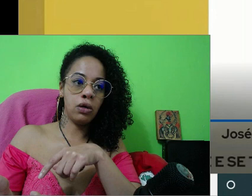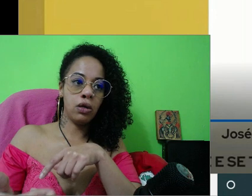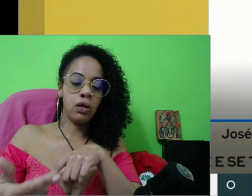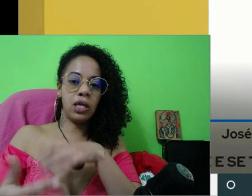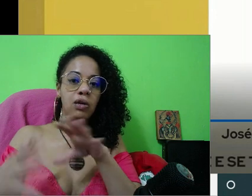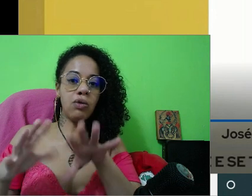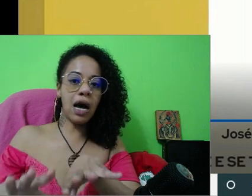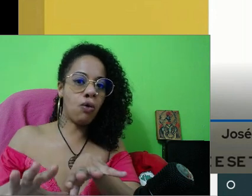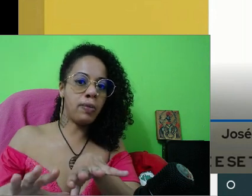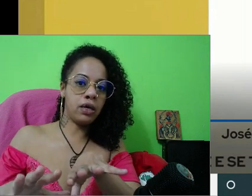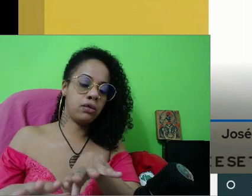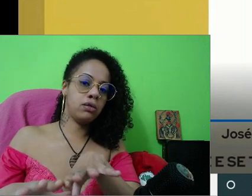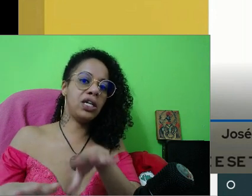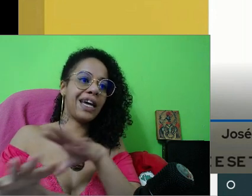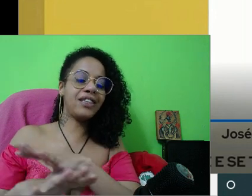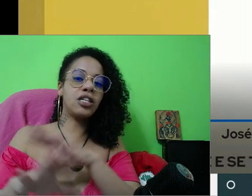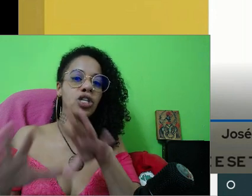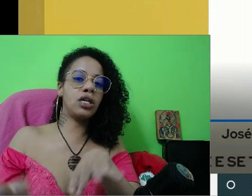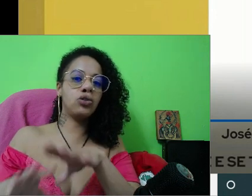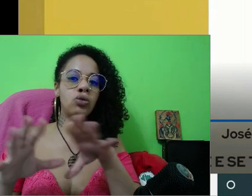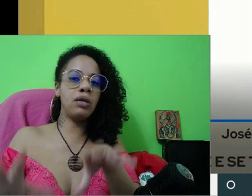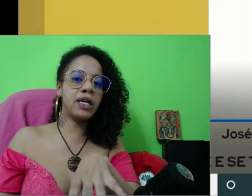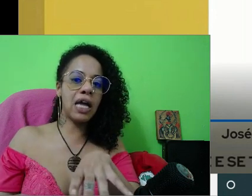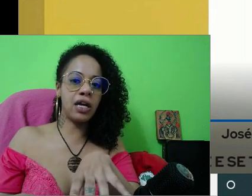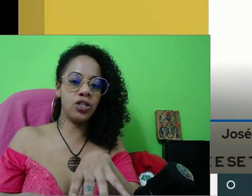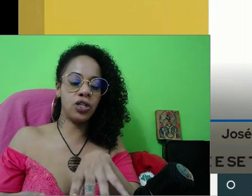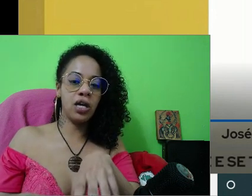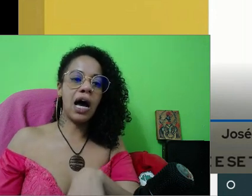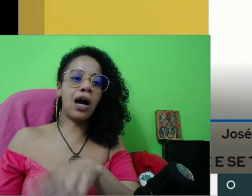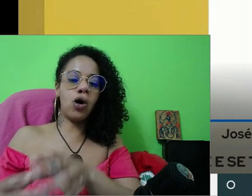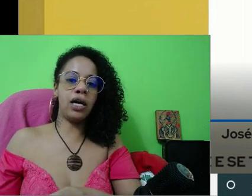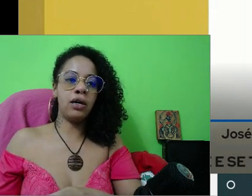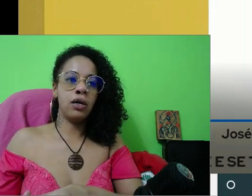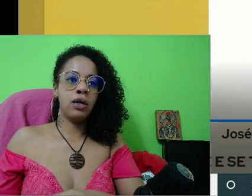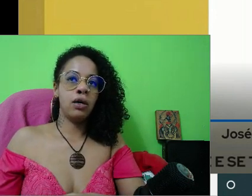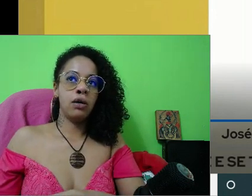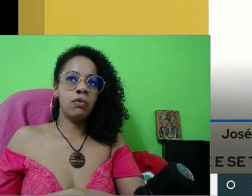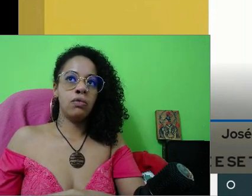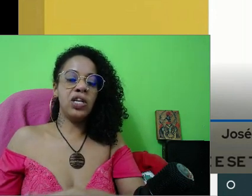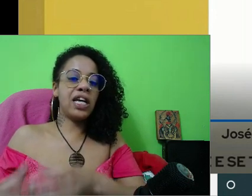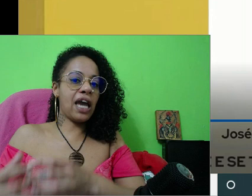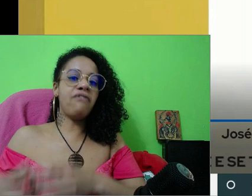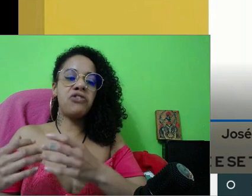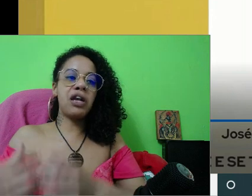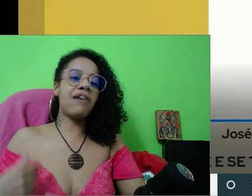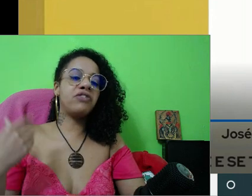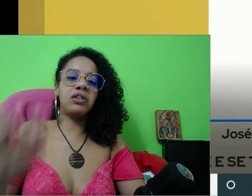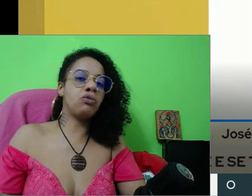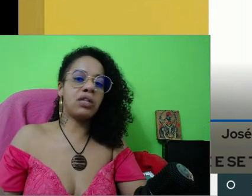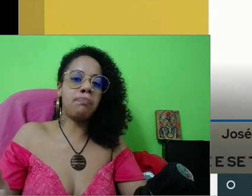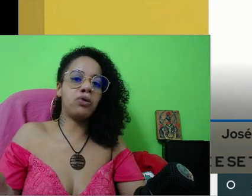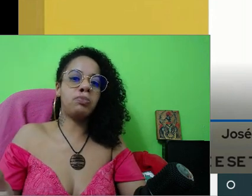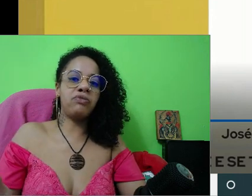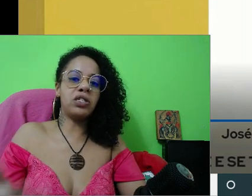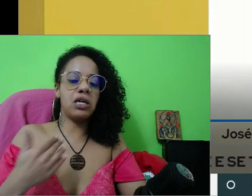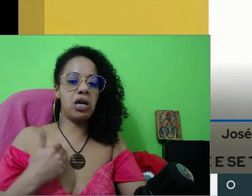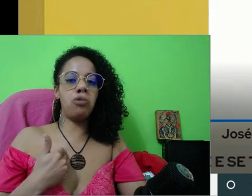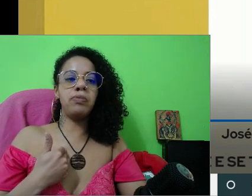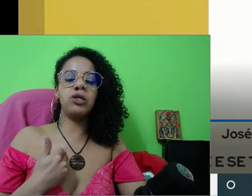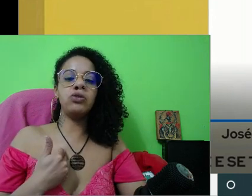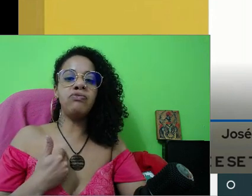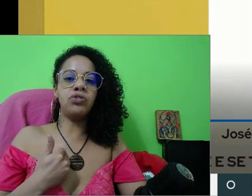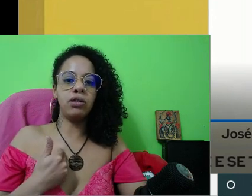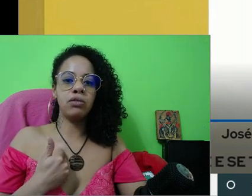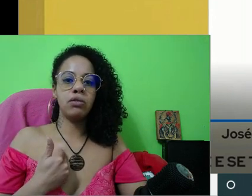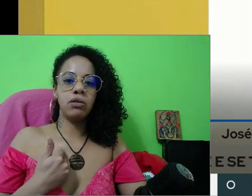uma discussão Então calma ninguém tá tirando sua liberdade agora ninguém foi lá fazer contraponto para você